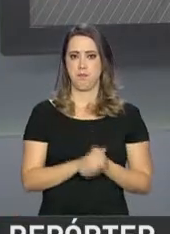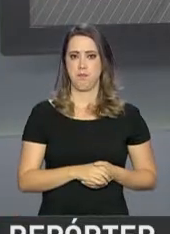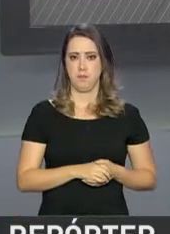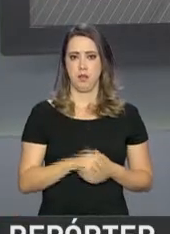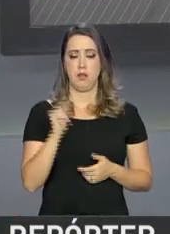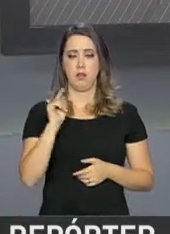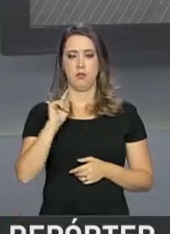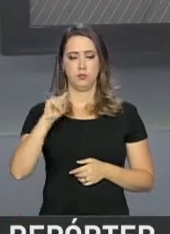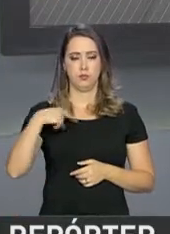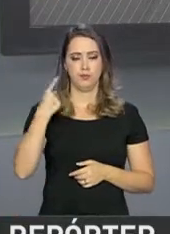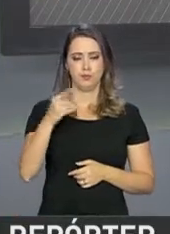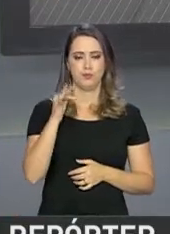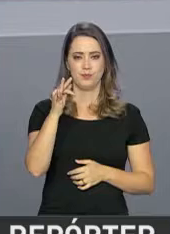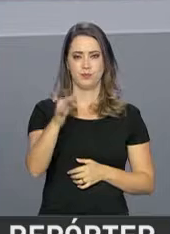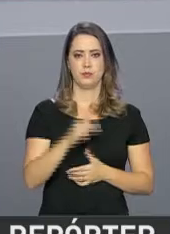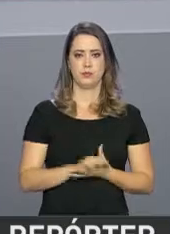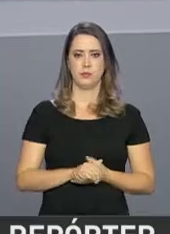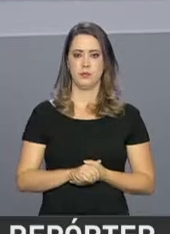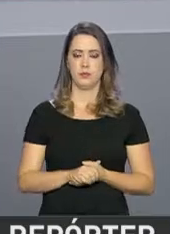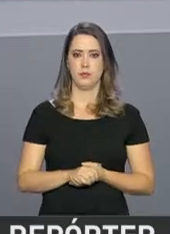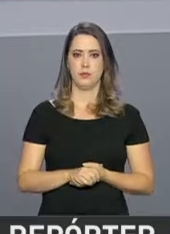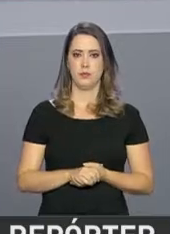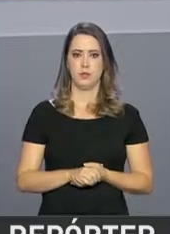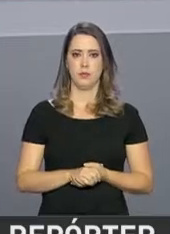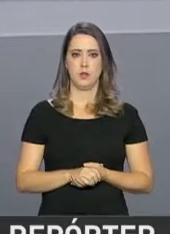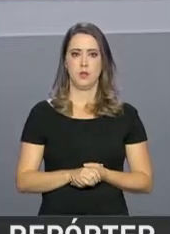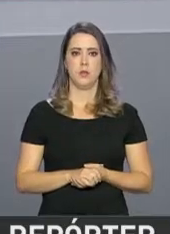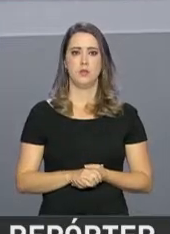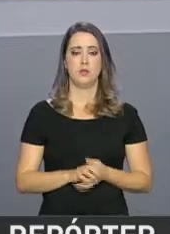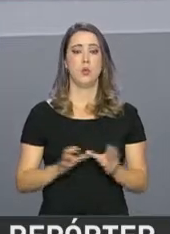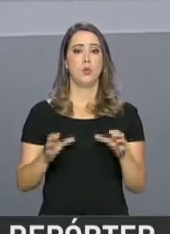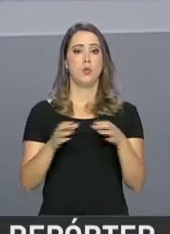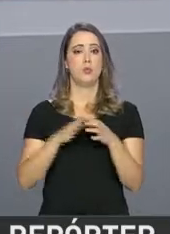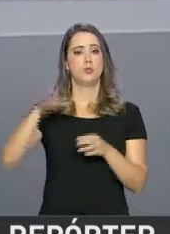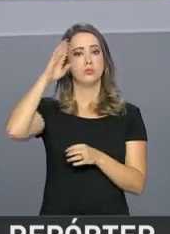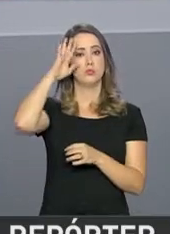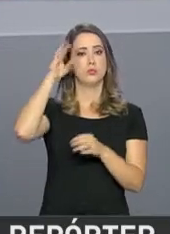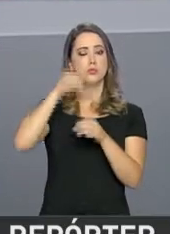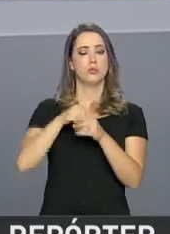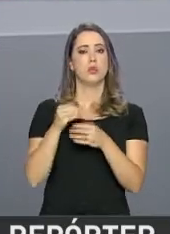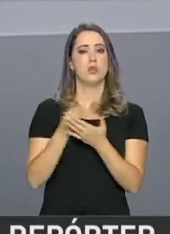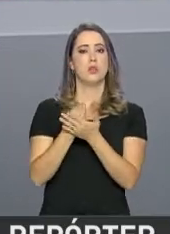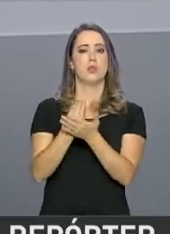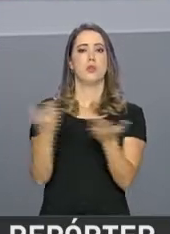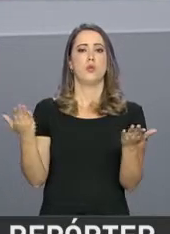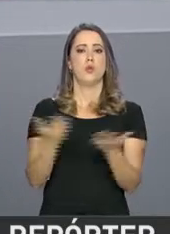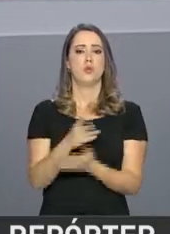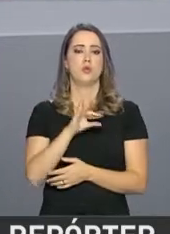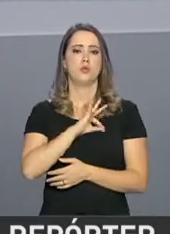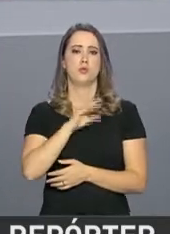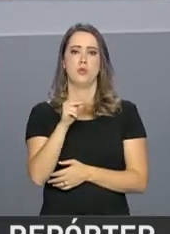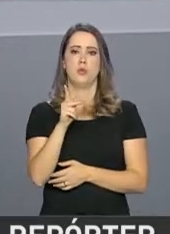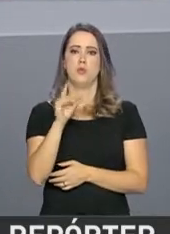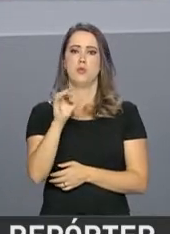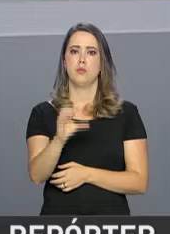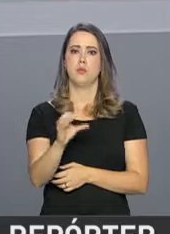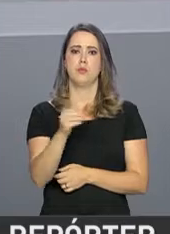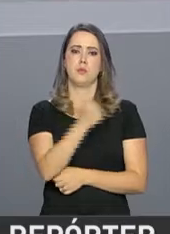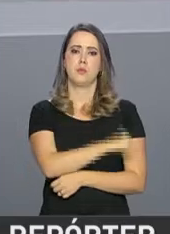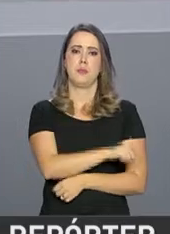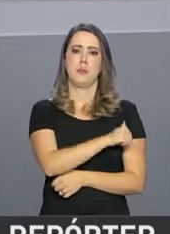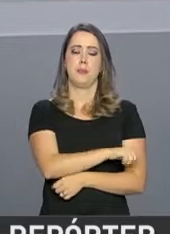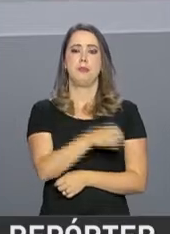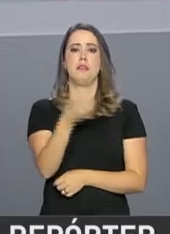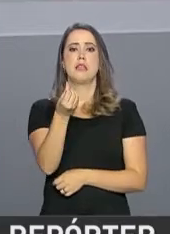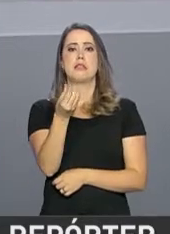nossas próximas edições o gabinete de intervenção federal entregou hoje para a polícia civil do rio de janeiro 60 fuzis